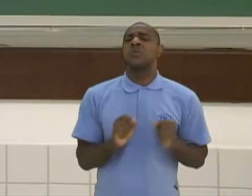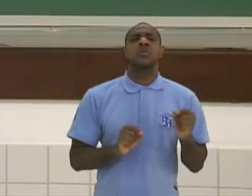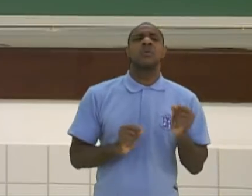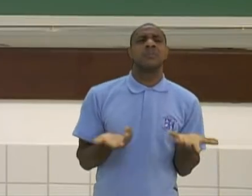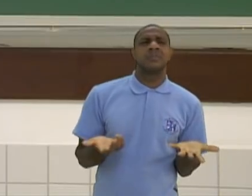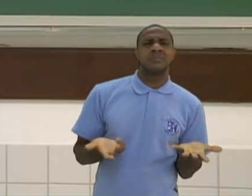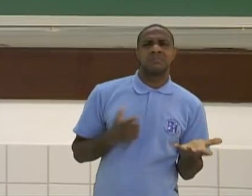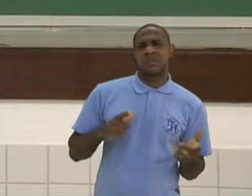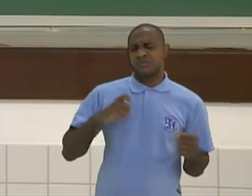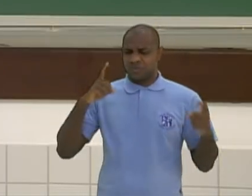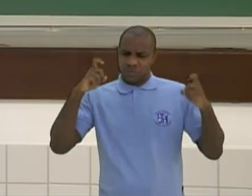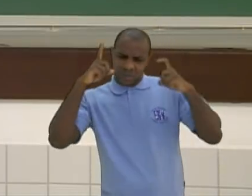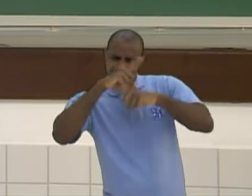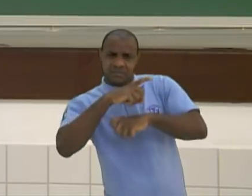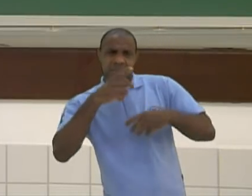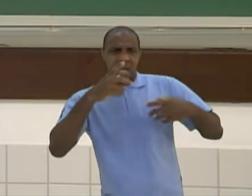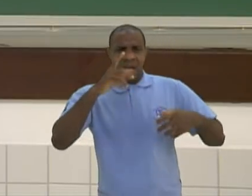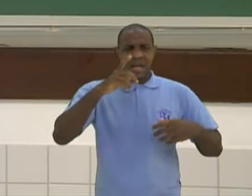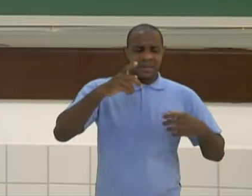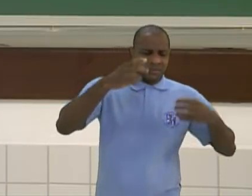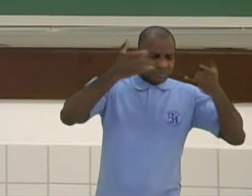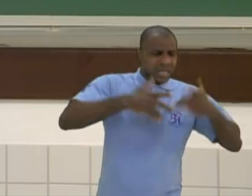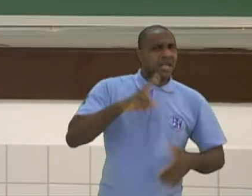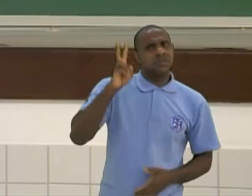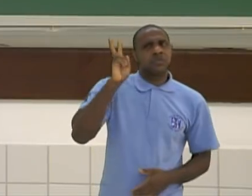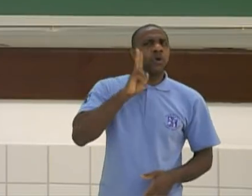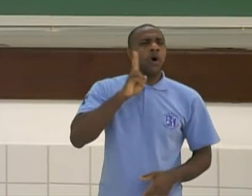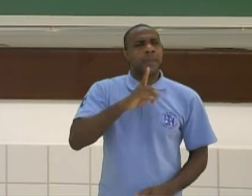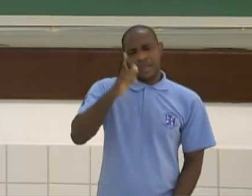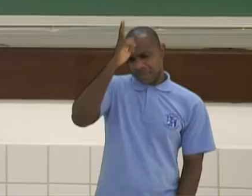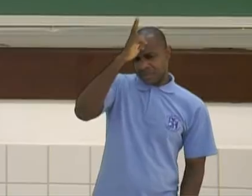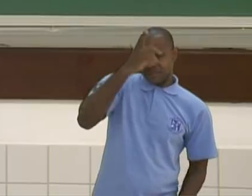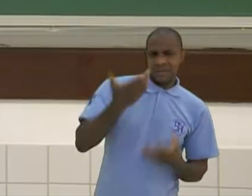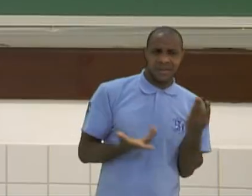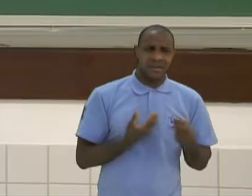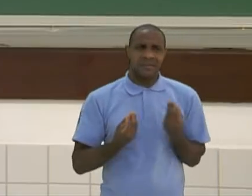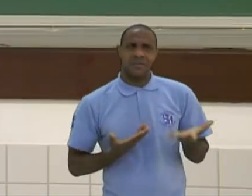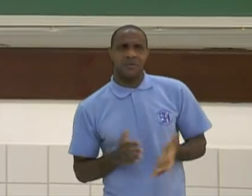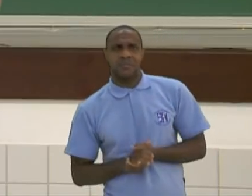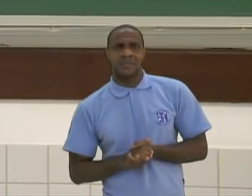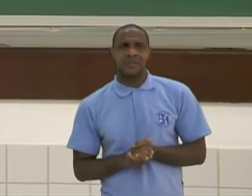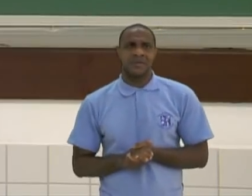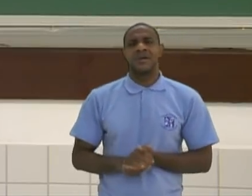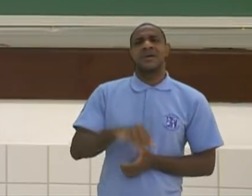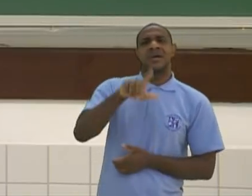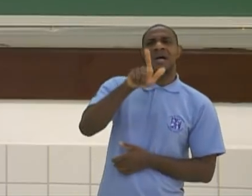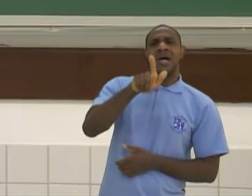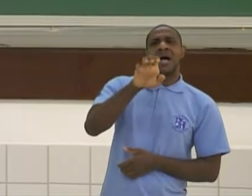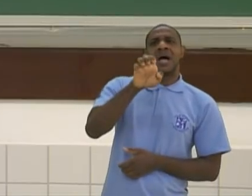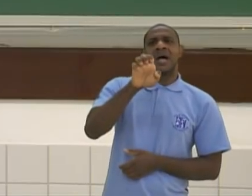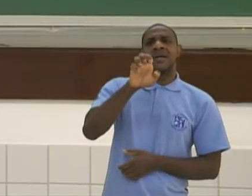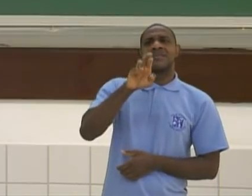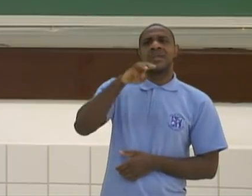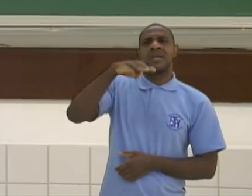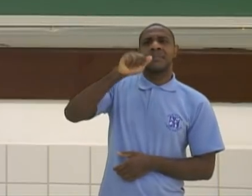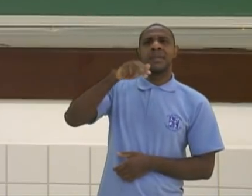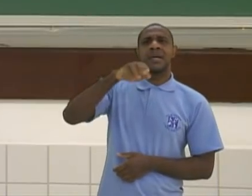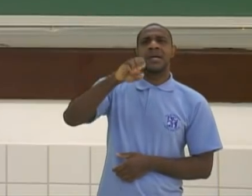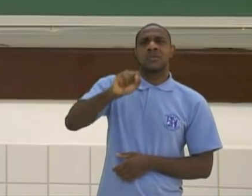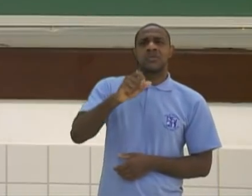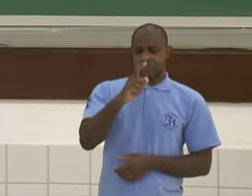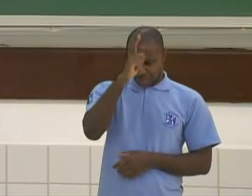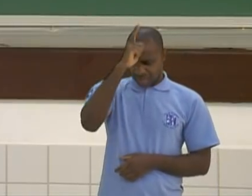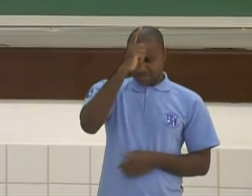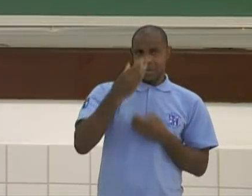ter tanta dificuldade para nós contarmos essa história? Será que não tem um lado escondido aí da história que é só para valorizar a história dos romanos? E meio